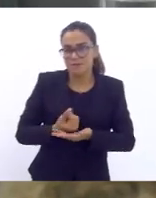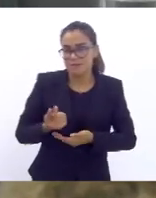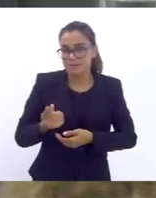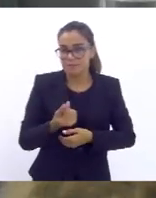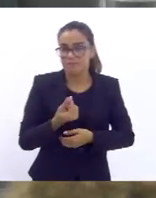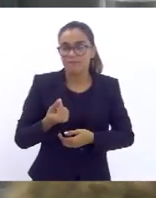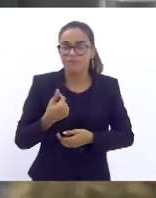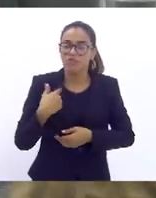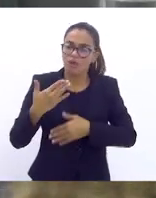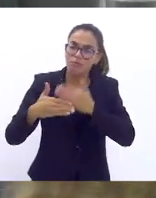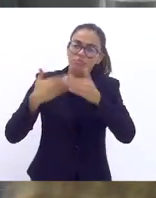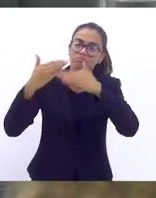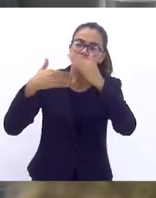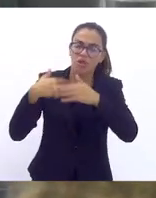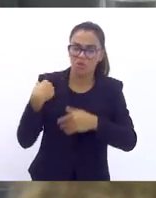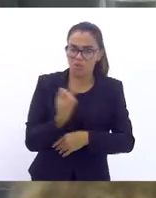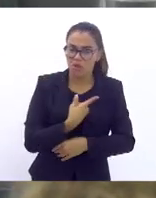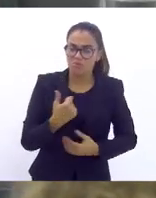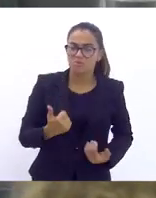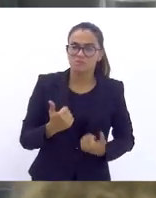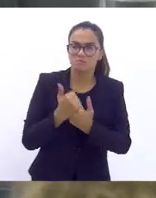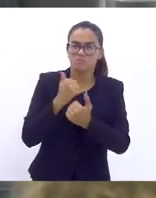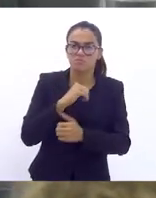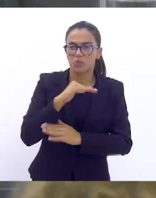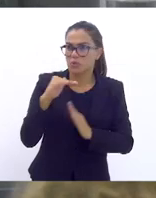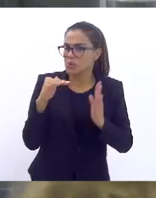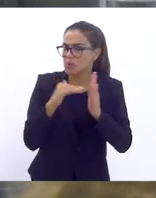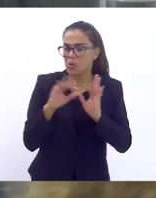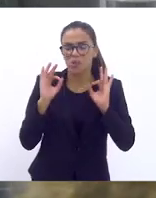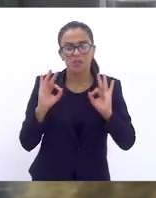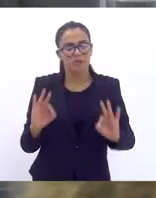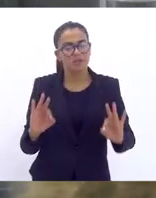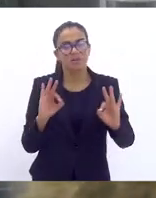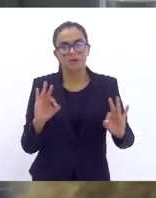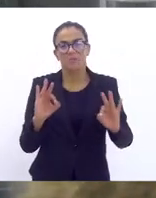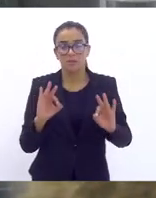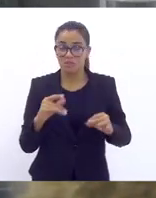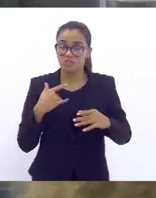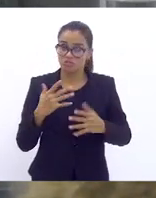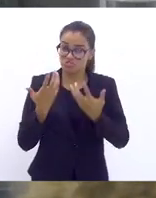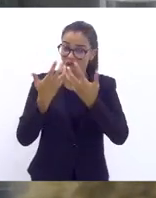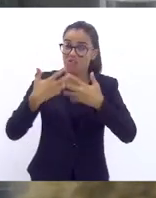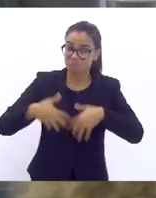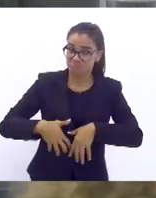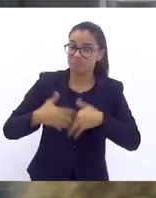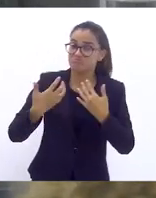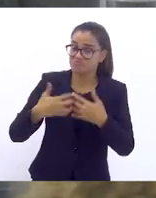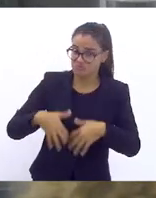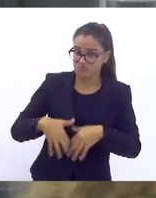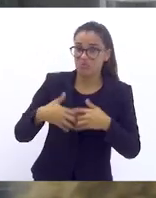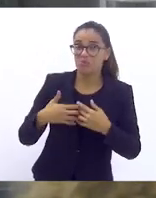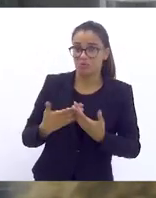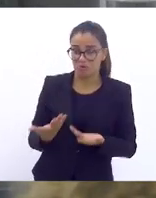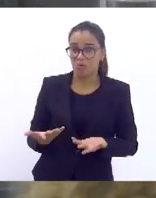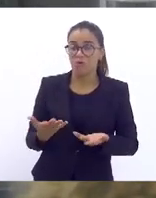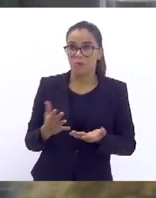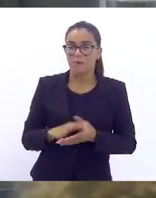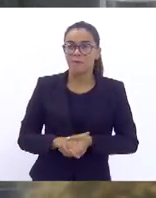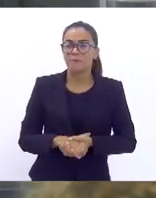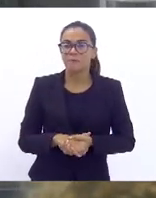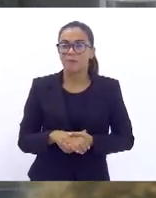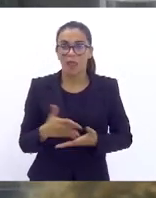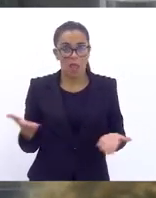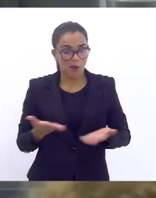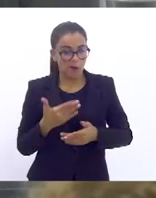gente totalmente e ele serviu quero dizer que já Serviu de base aqui para boa parte da projeção que